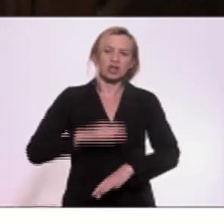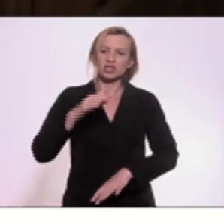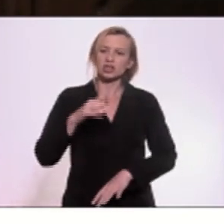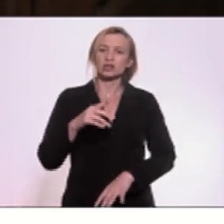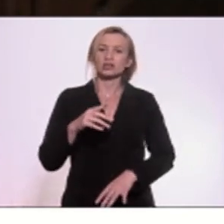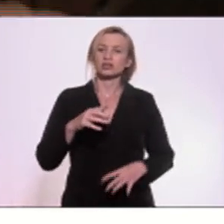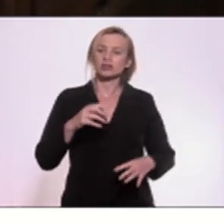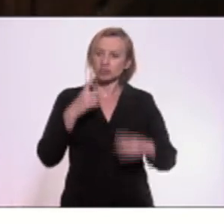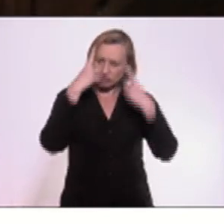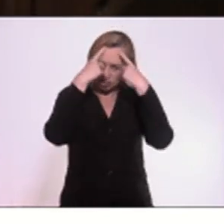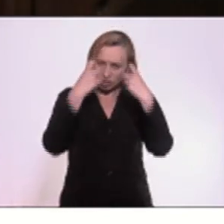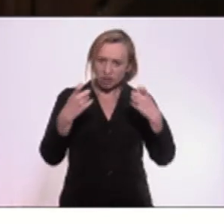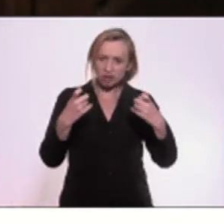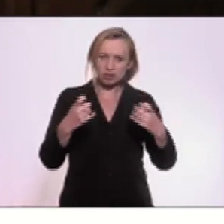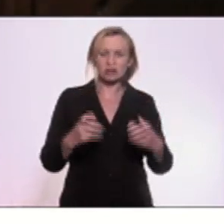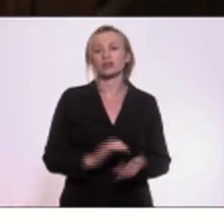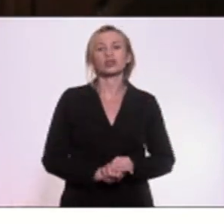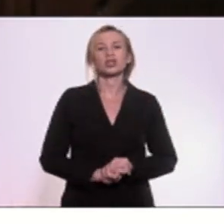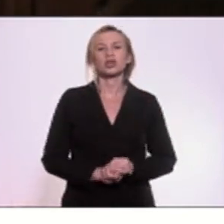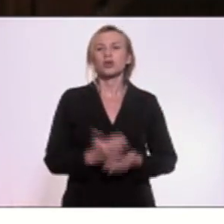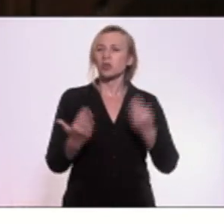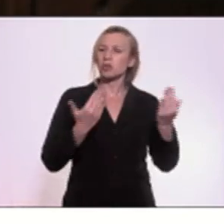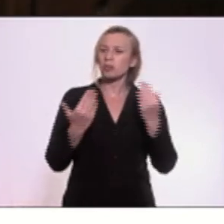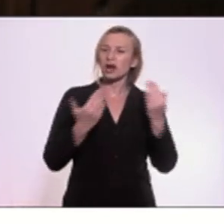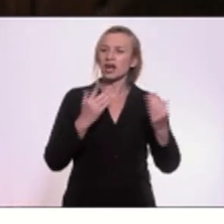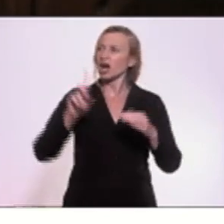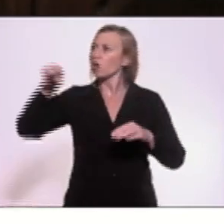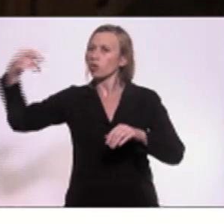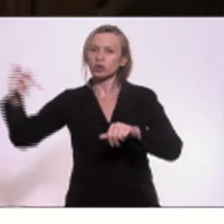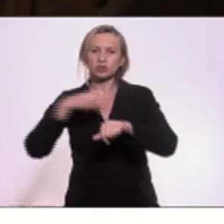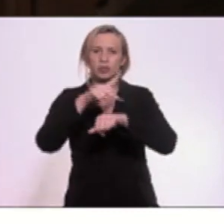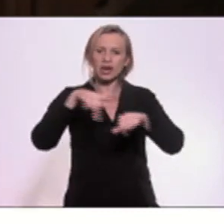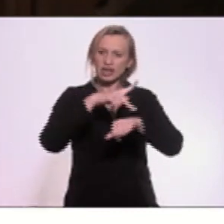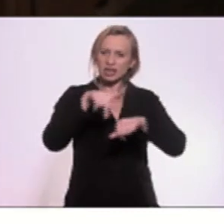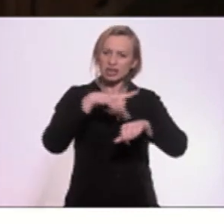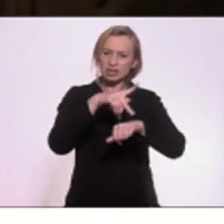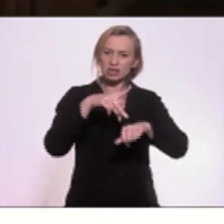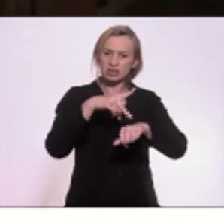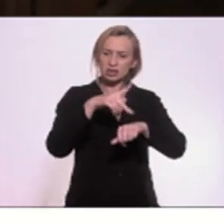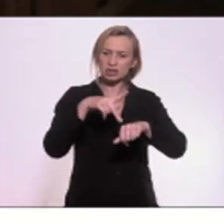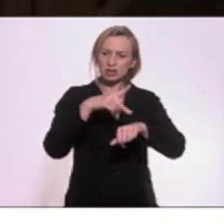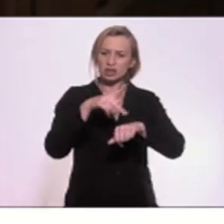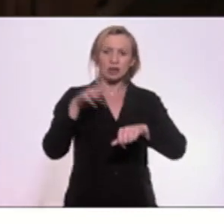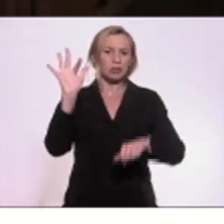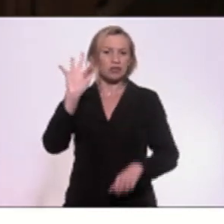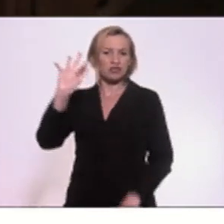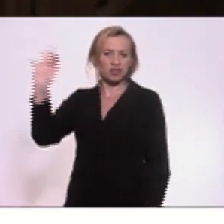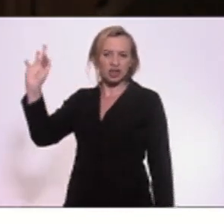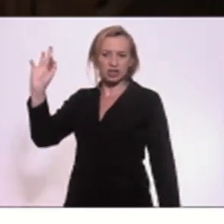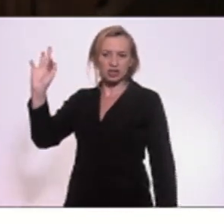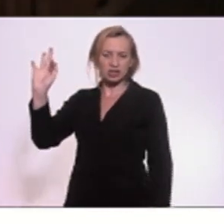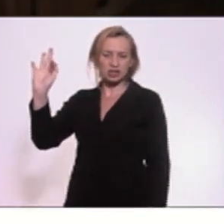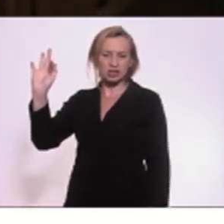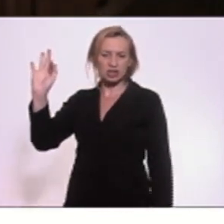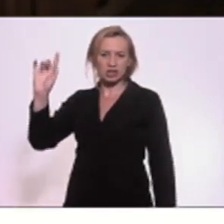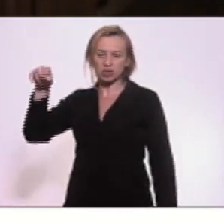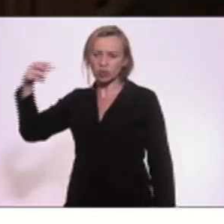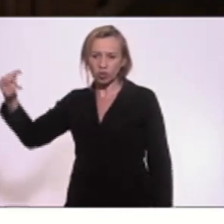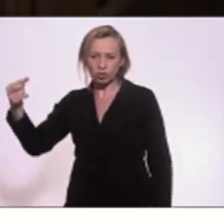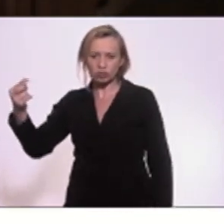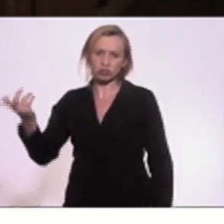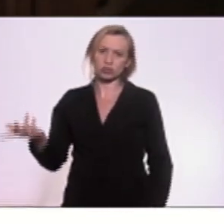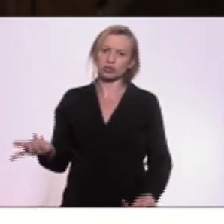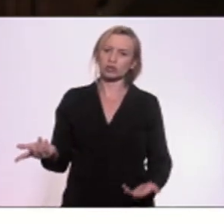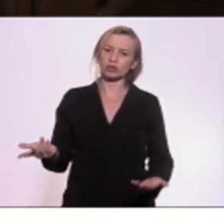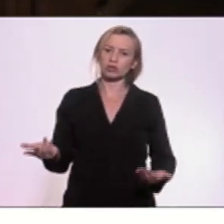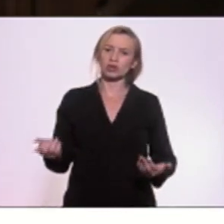cidades como Paris, Nova York e outras que ele citou, que não são modelos para ninguém, que têm os seus problemas, as suas dificuldades,